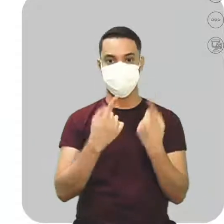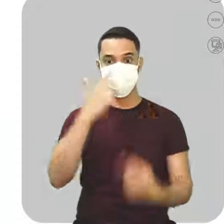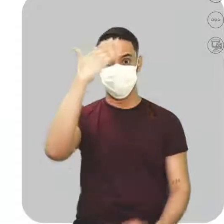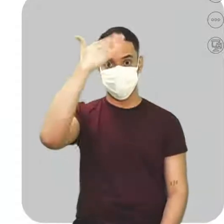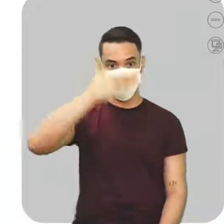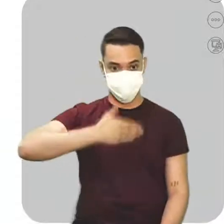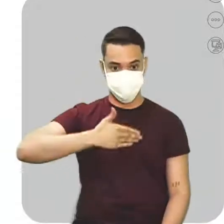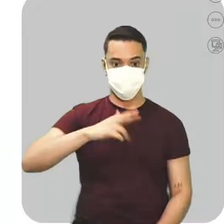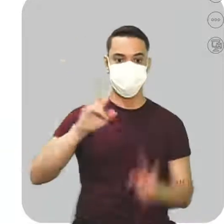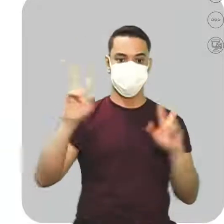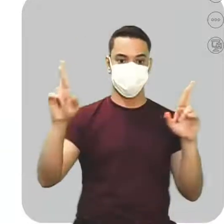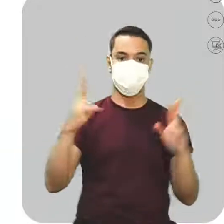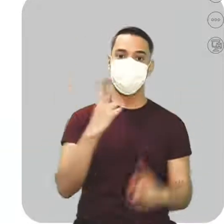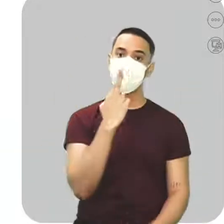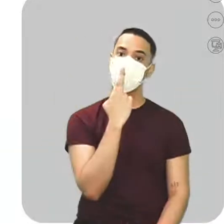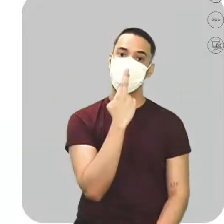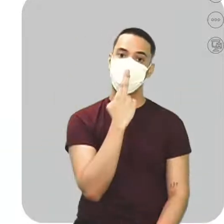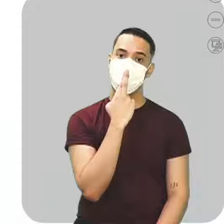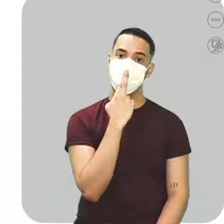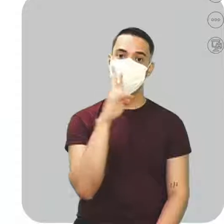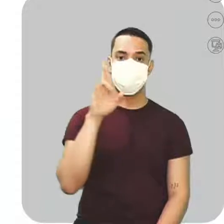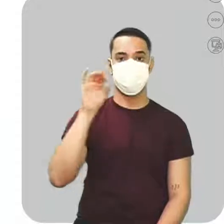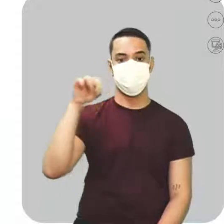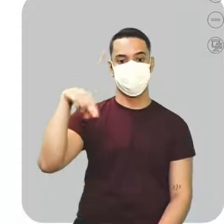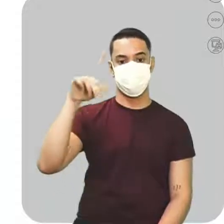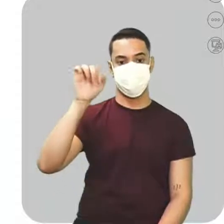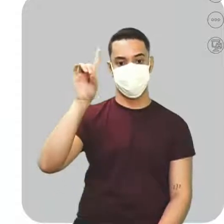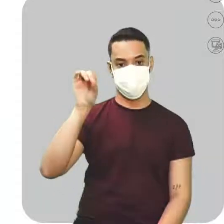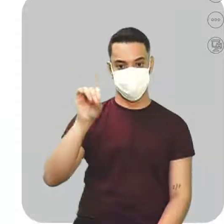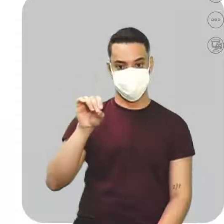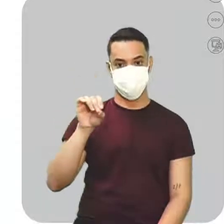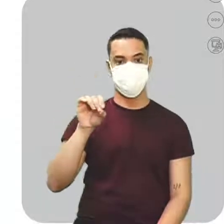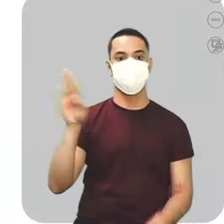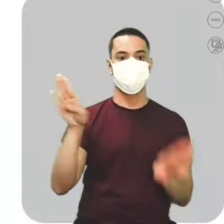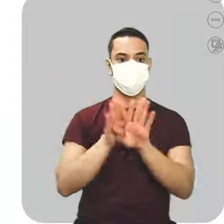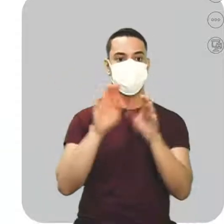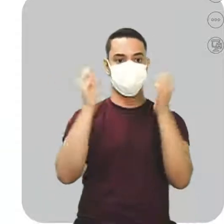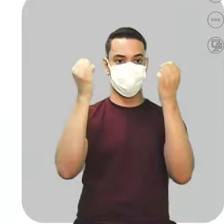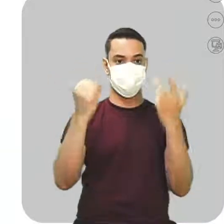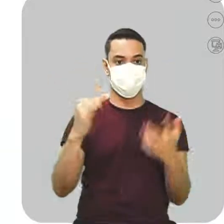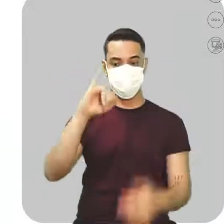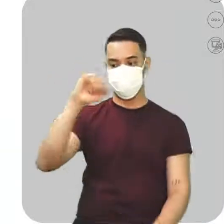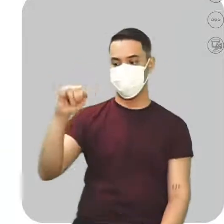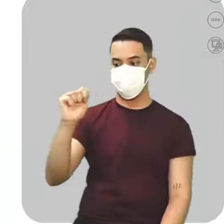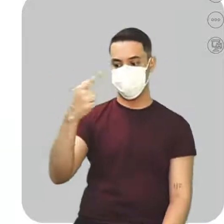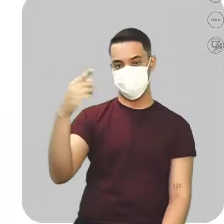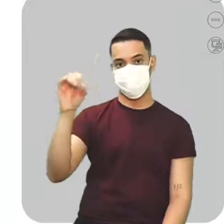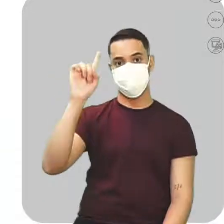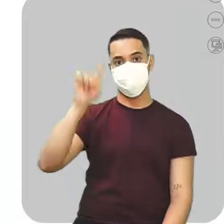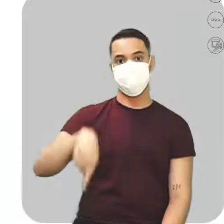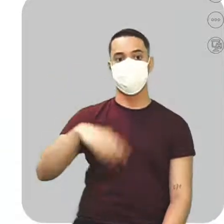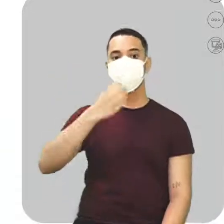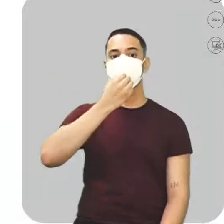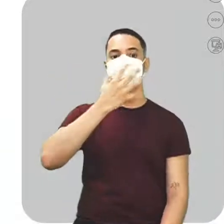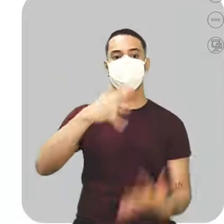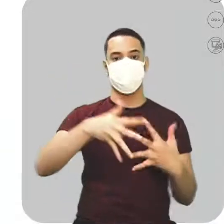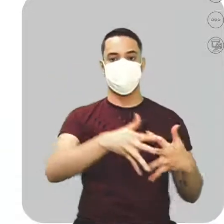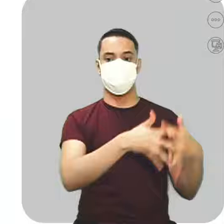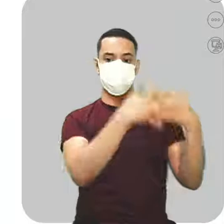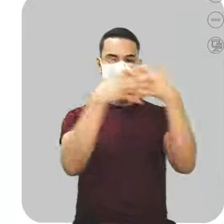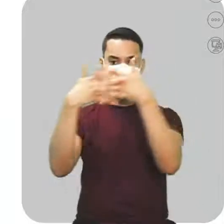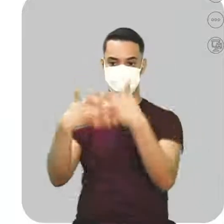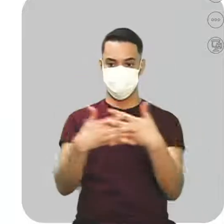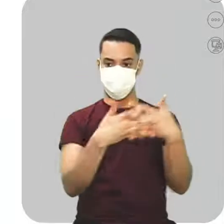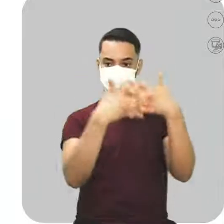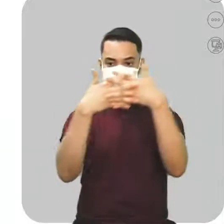do Ronaldo Fenômeno e do João, dizendo que ele é bom motorista porque ele tem 25 anos,